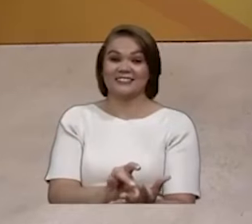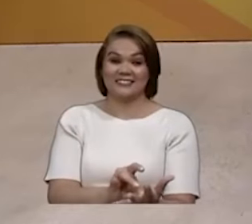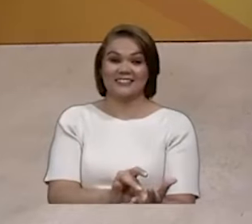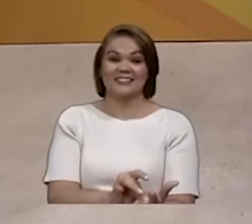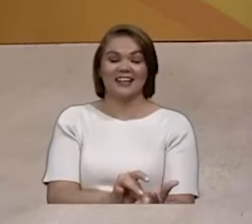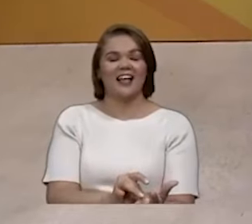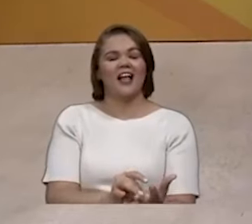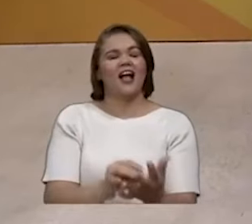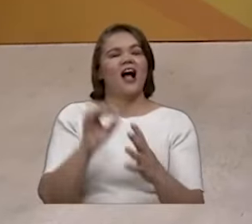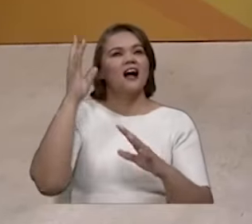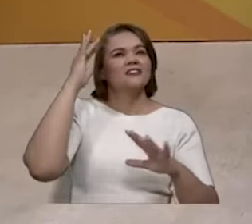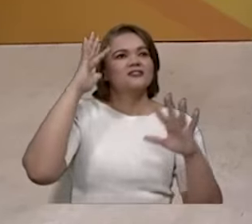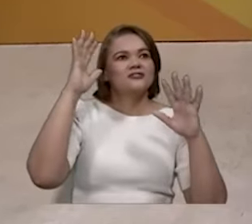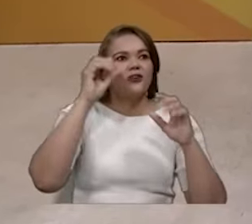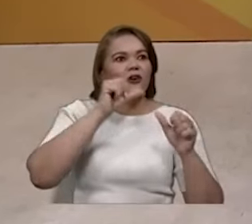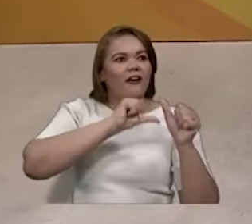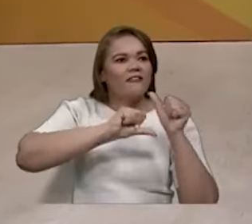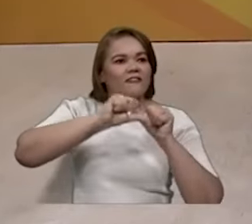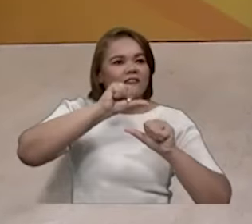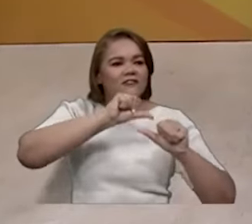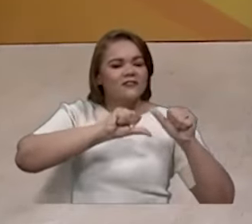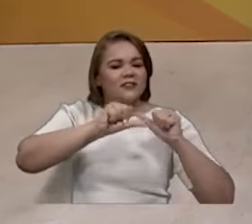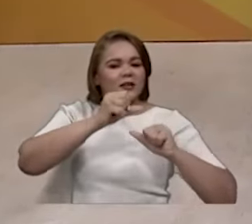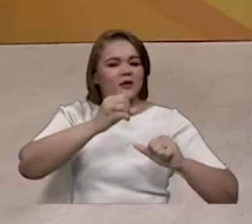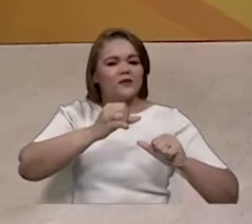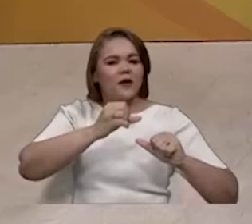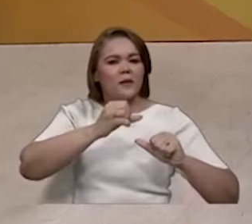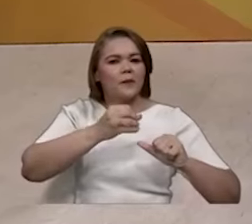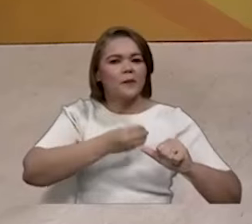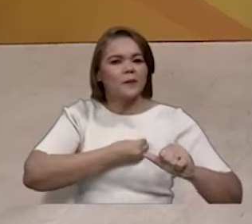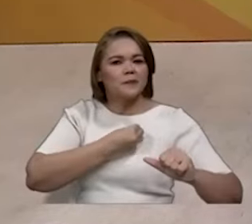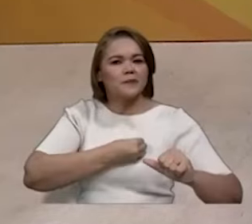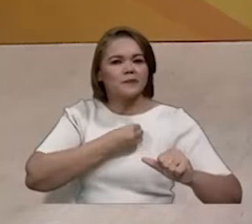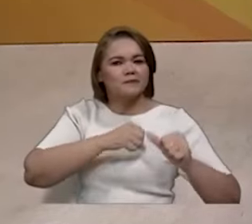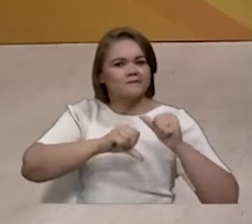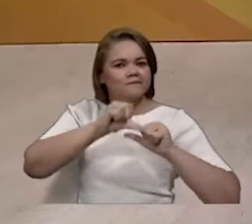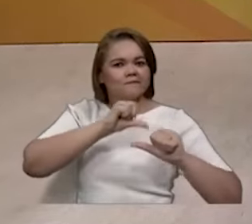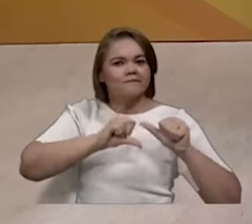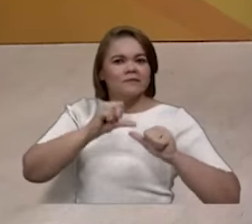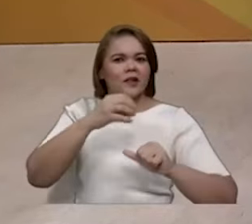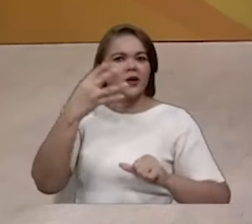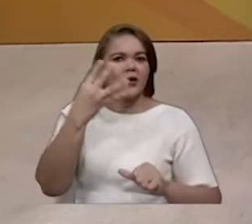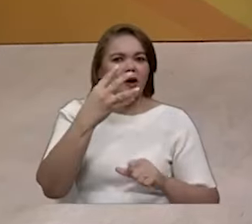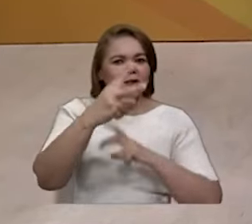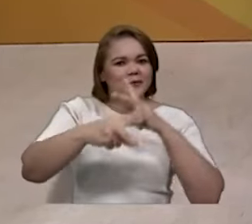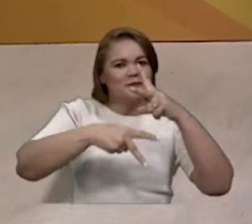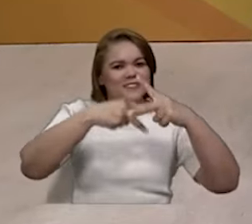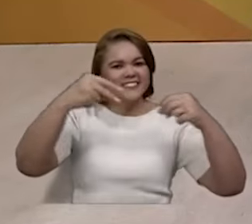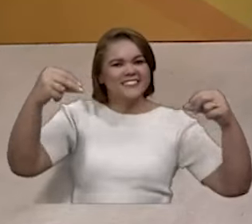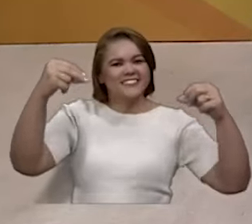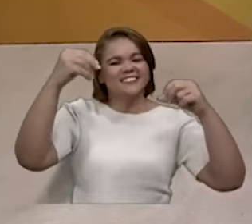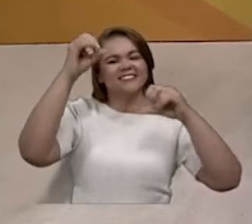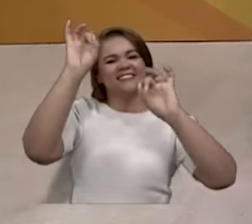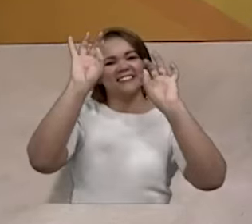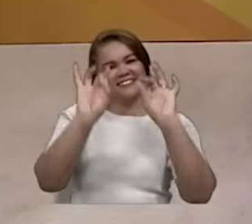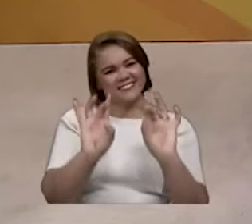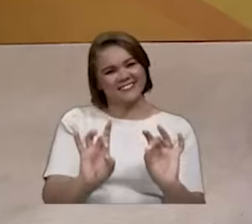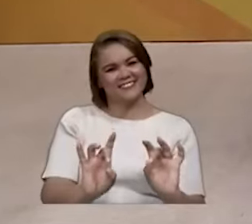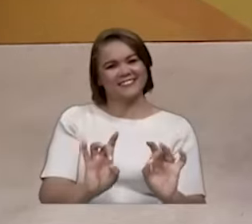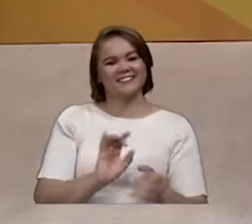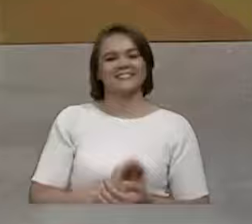realizar sonhos, vai mudar de vida, pois está chegando agora. É hora do nosso quarto prêmio